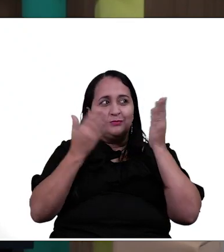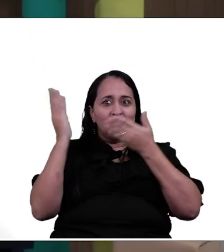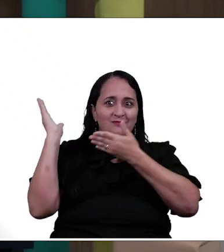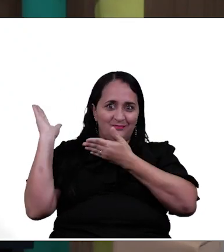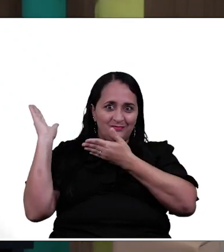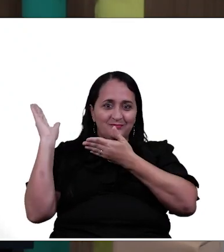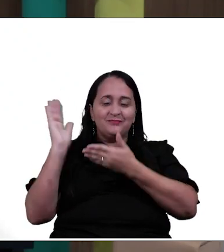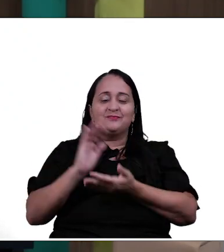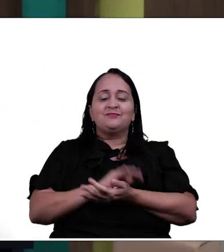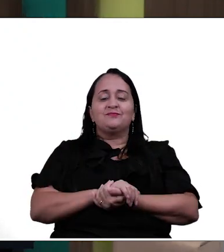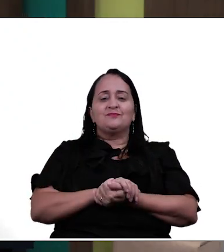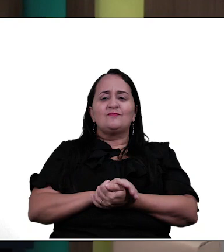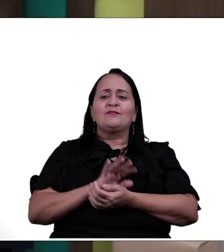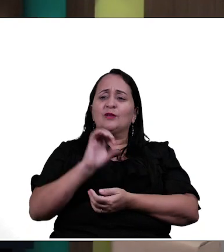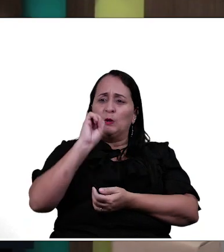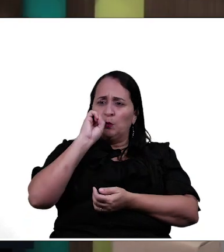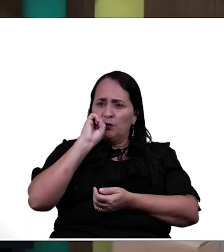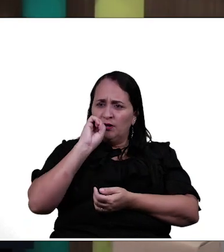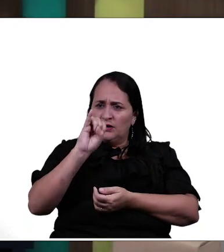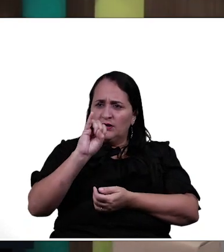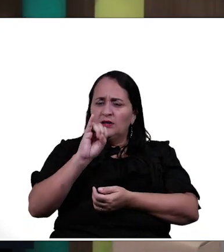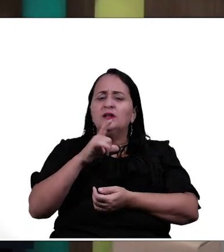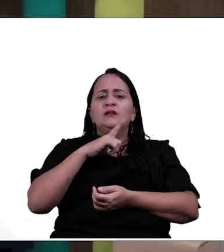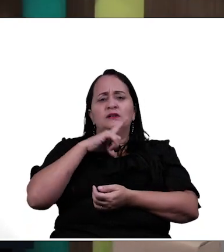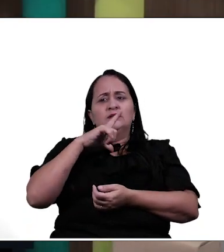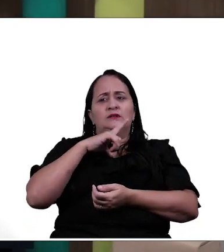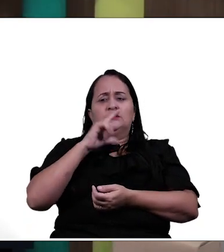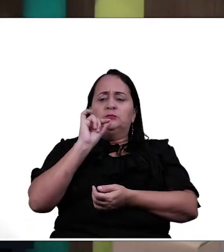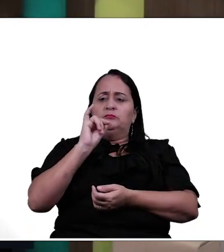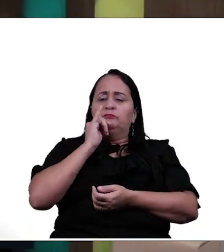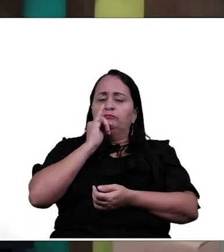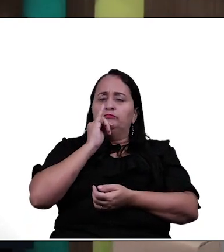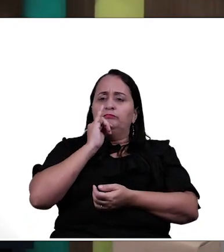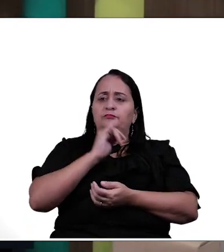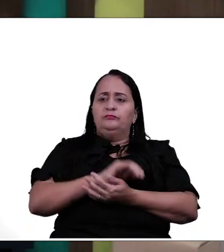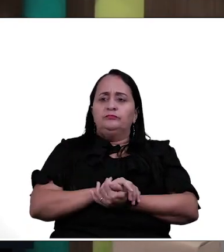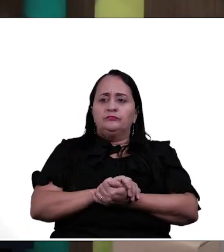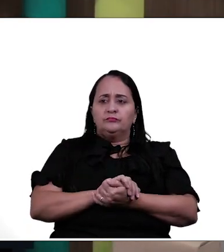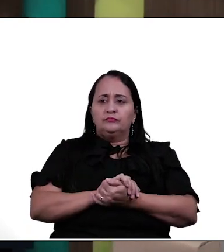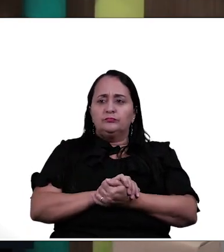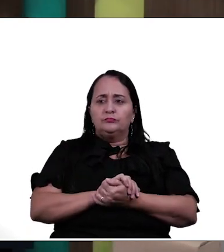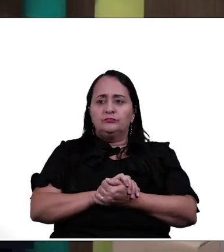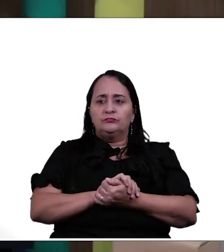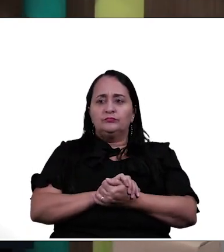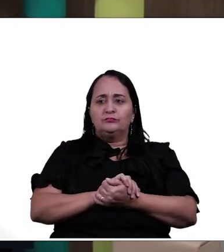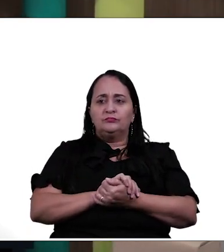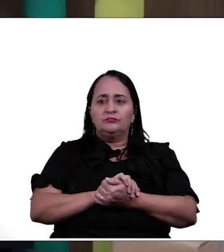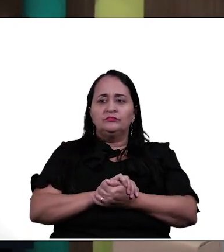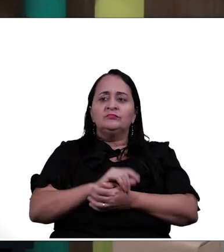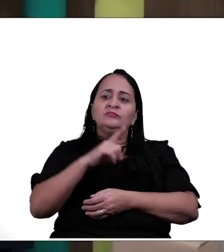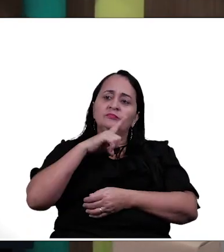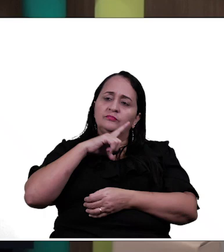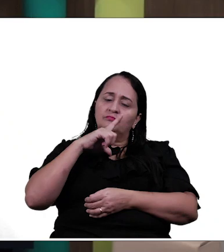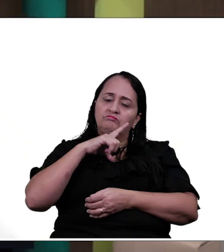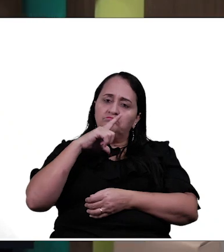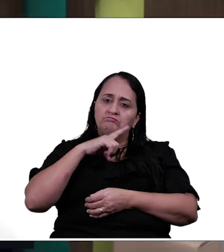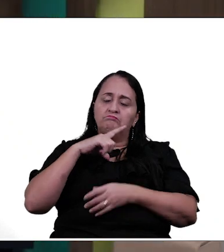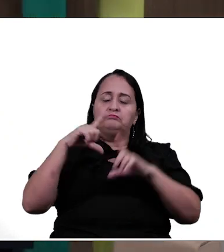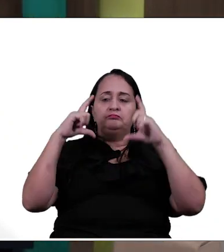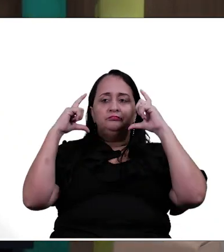número inteiro porque eu posso escrevê-lo nessa forma. 3 sobre